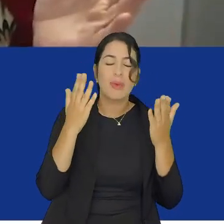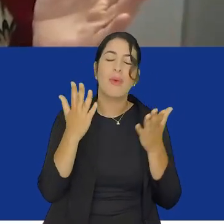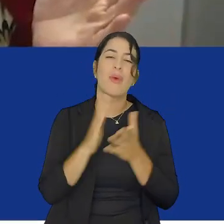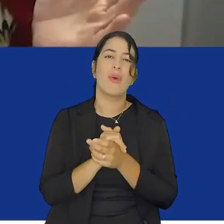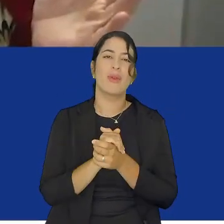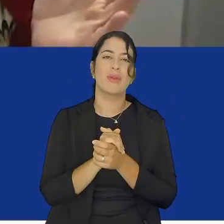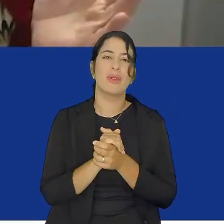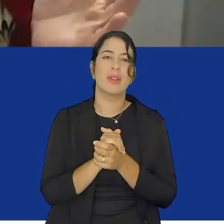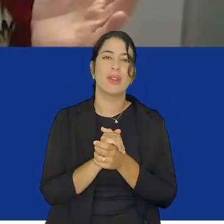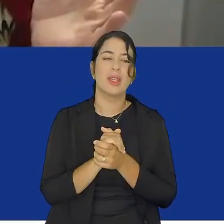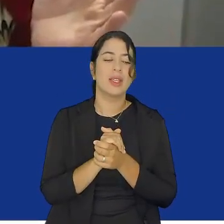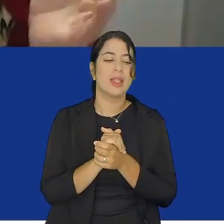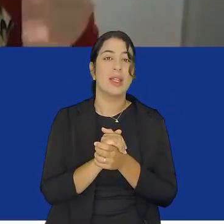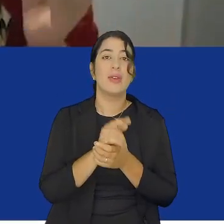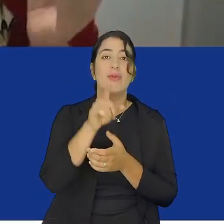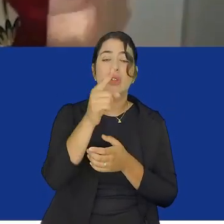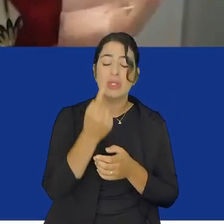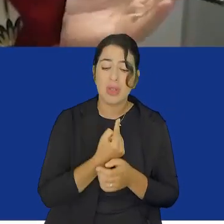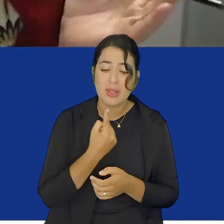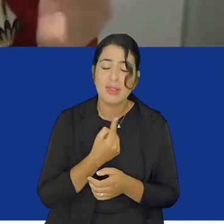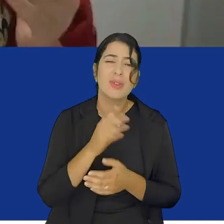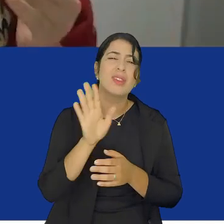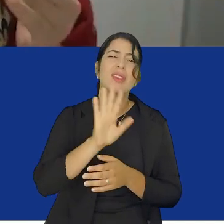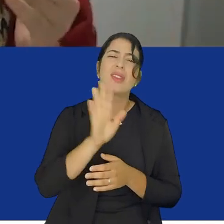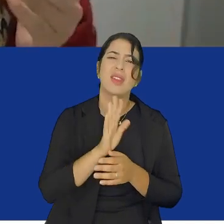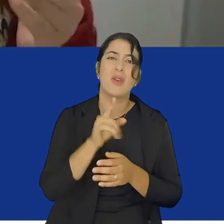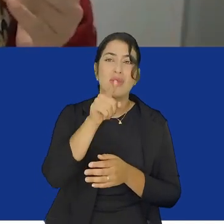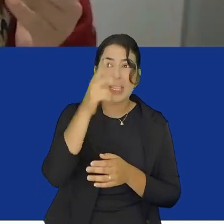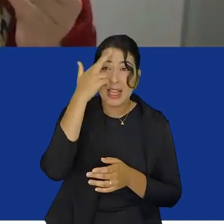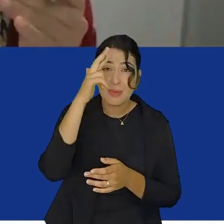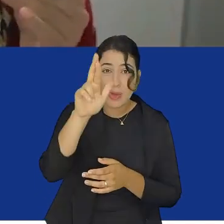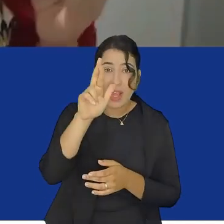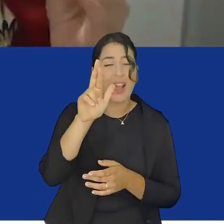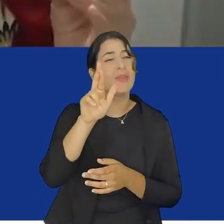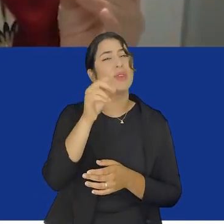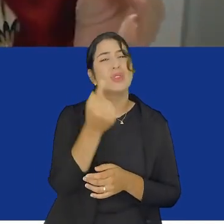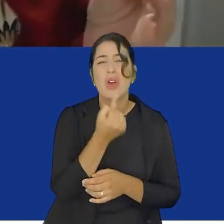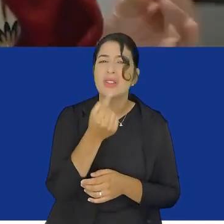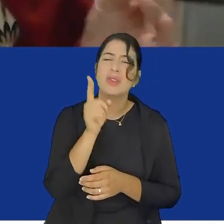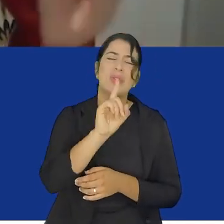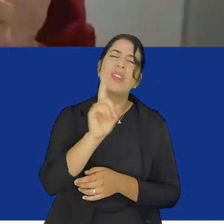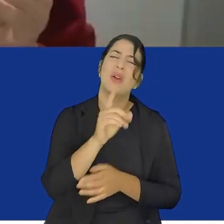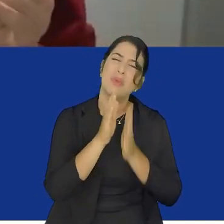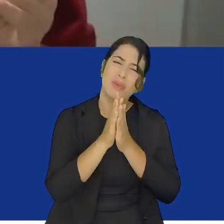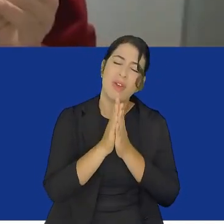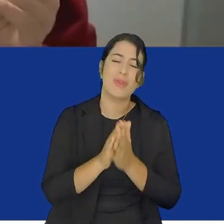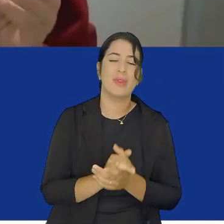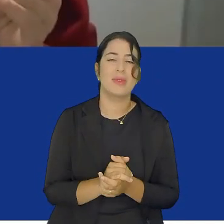gente hoje. Não fica sozinho, especialmente gestores, não fiquem